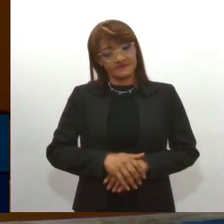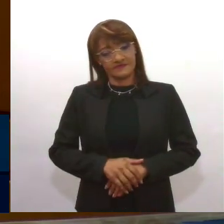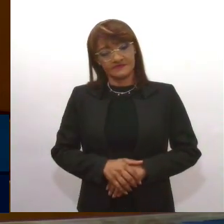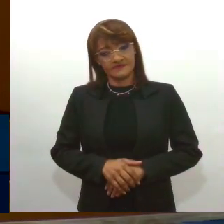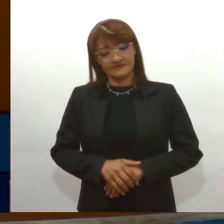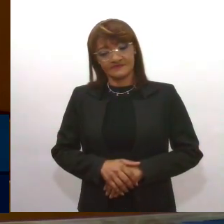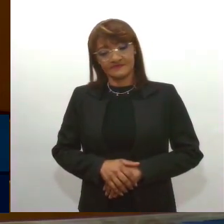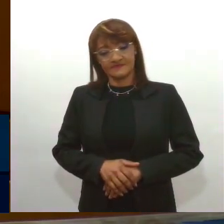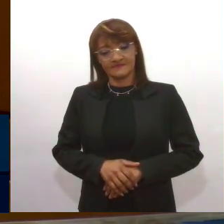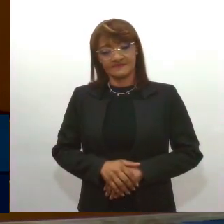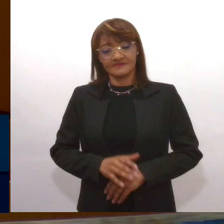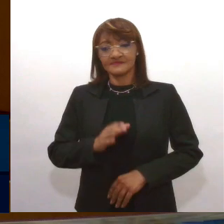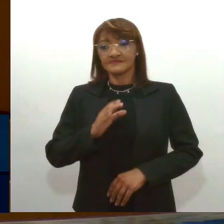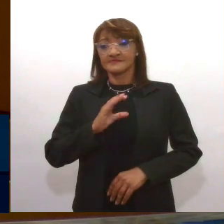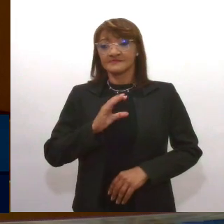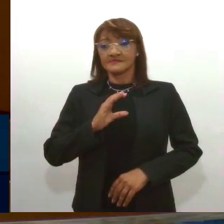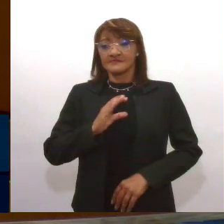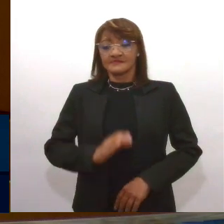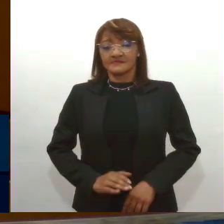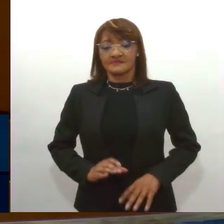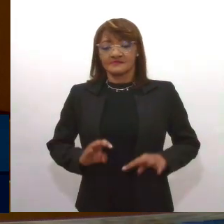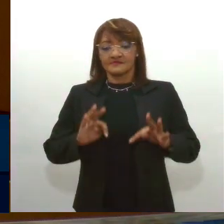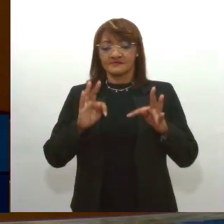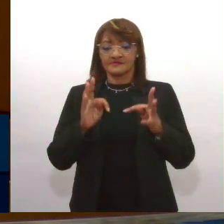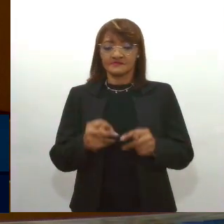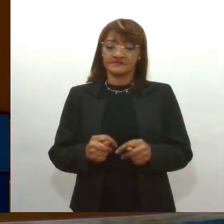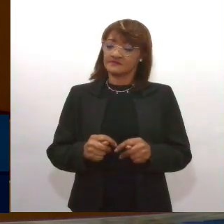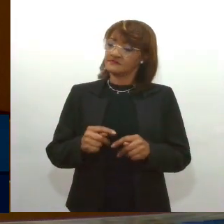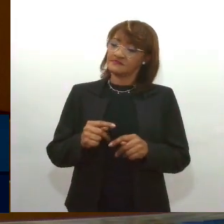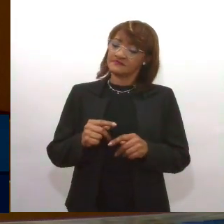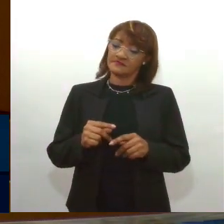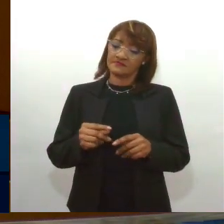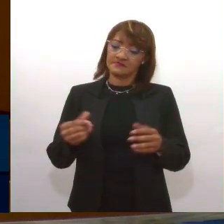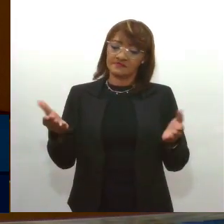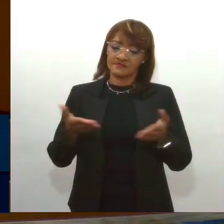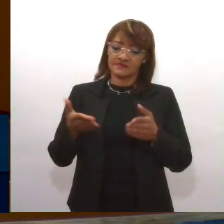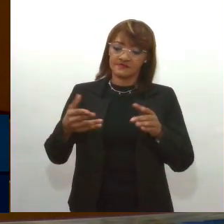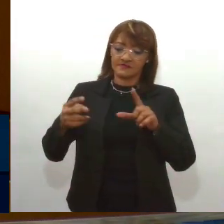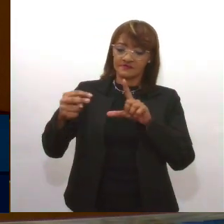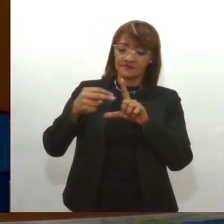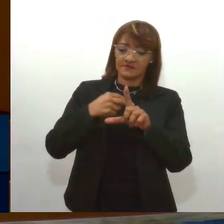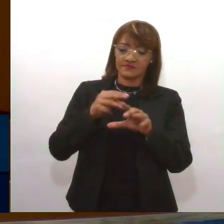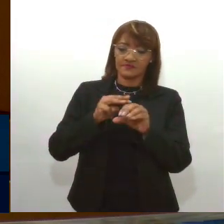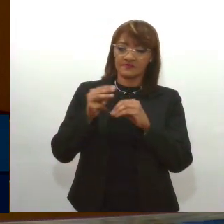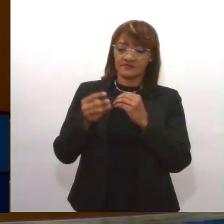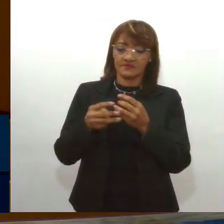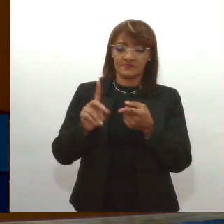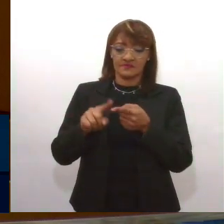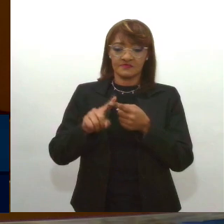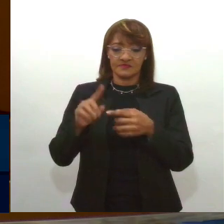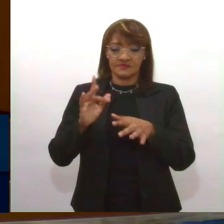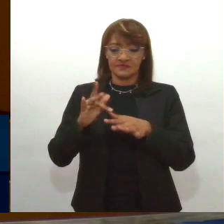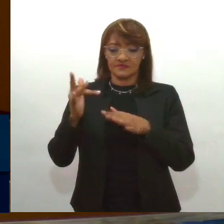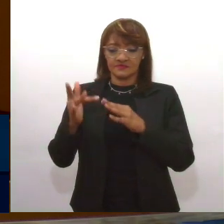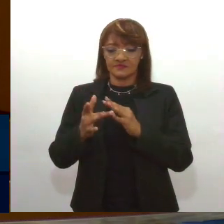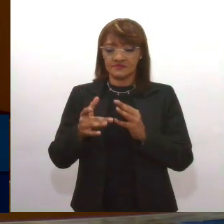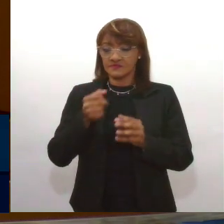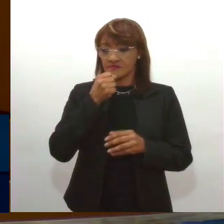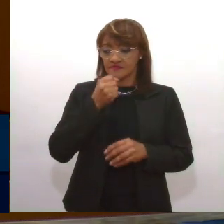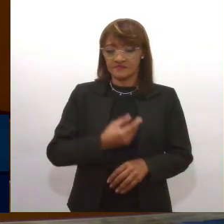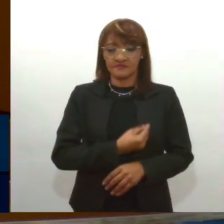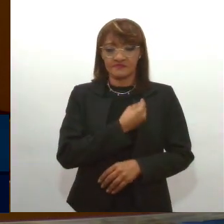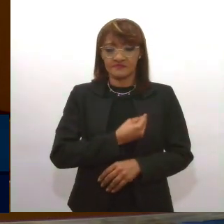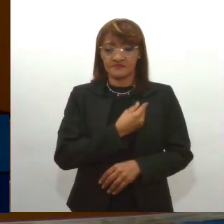sergipanas que nos acompanham pela TV ales pelas redes sociais imprensa amigos que estão nas